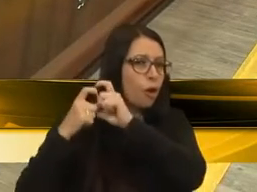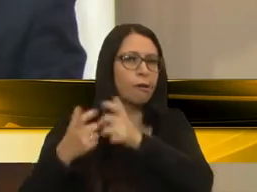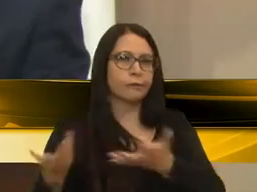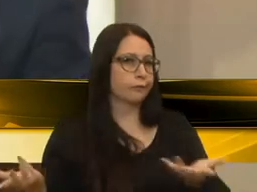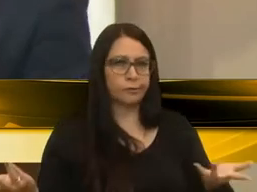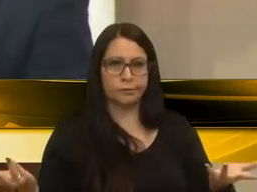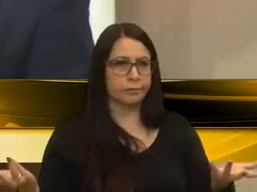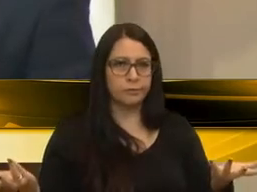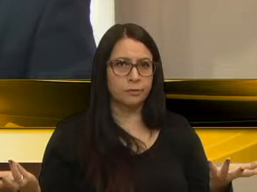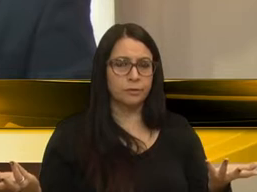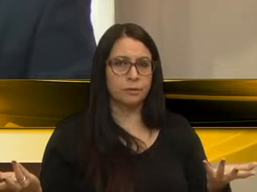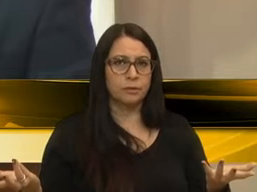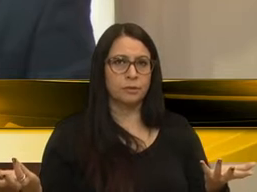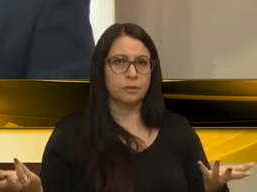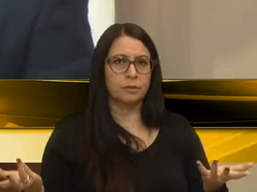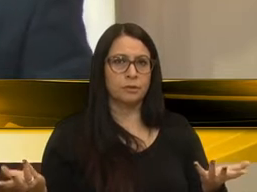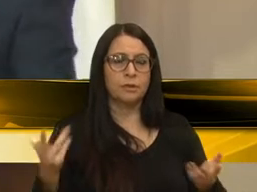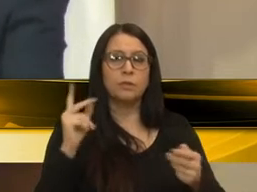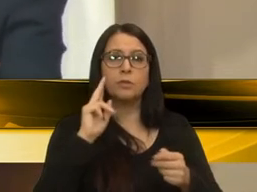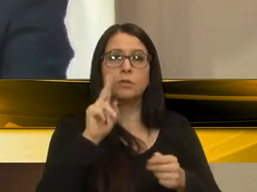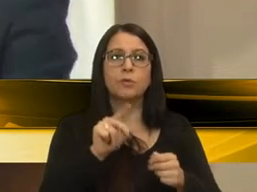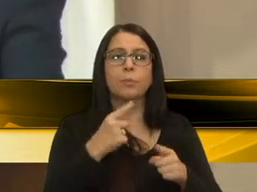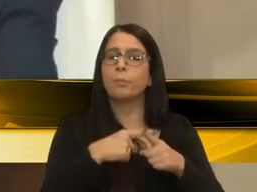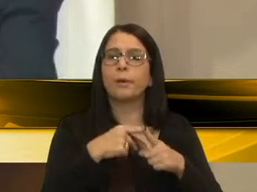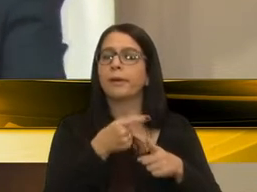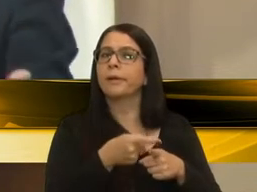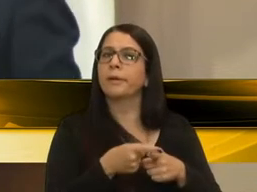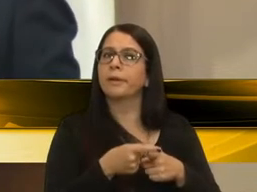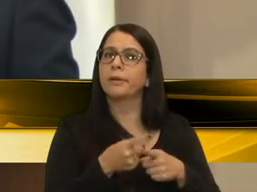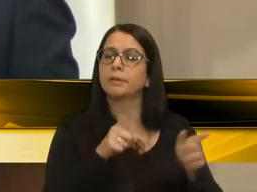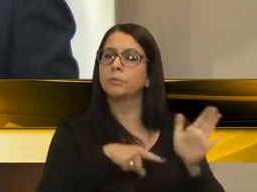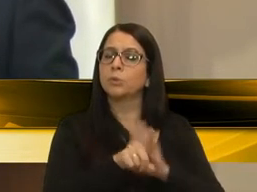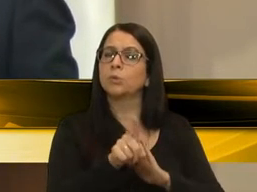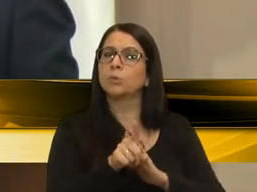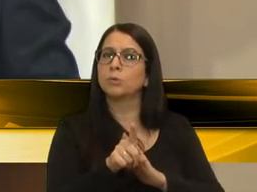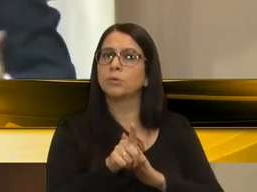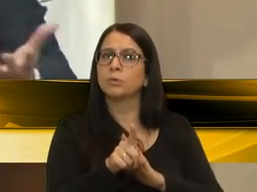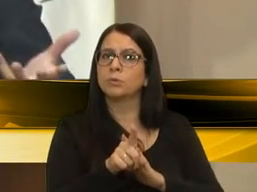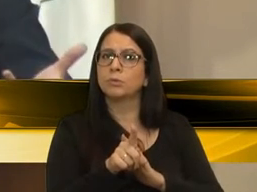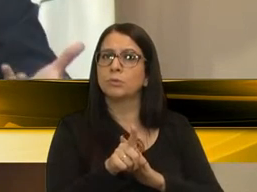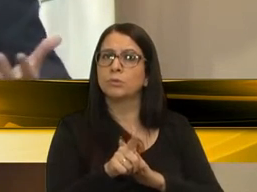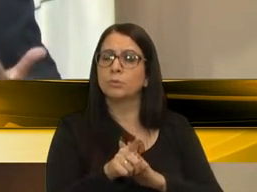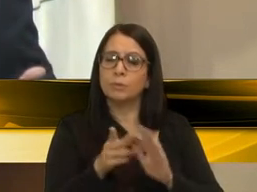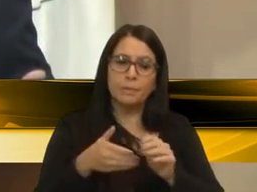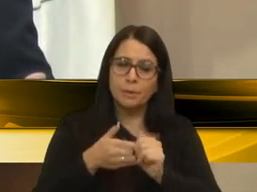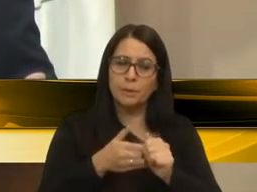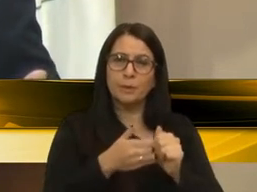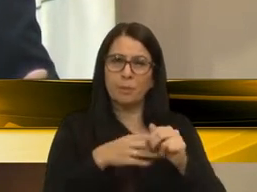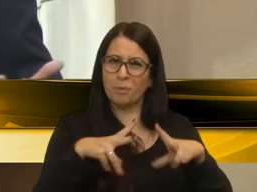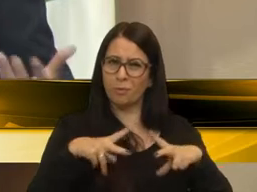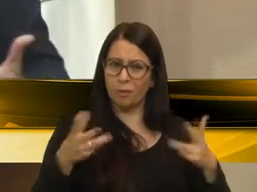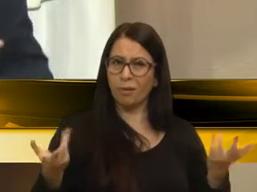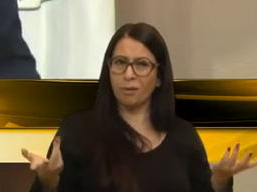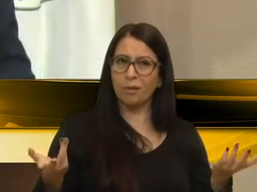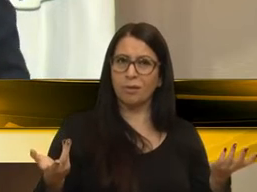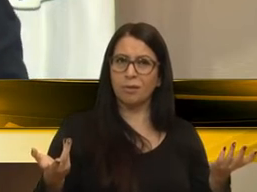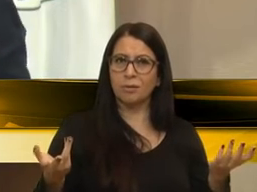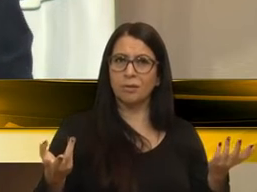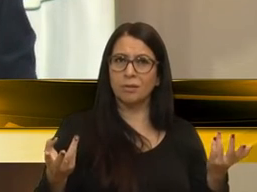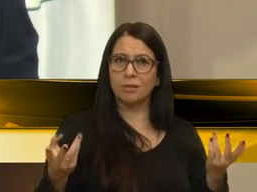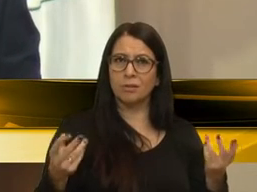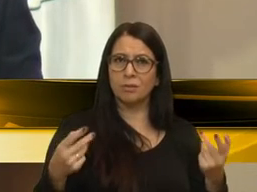isso chega ao ponto de que, por que isso? Essa é a pergunta. Isso é perseguição pessoal, mas se é uma